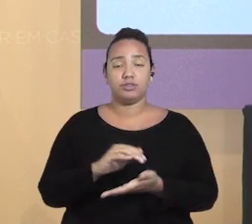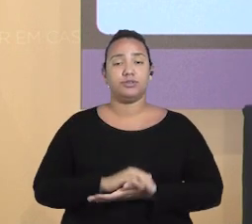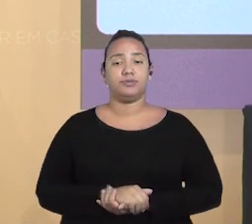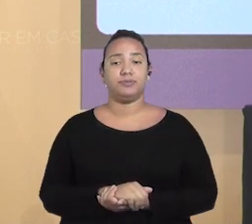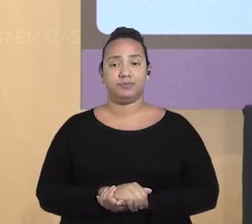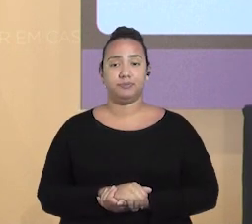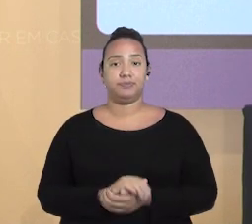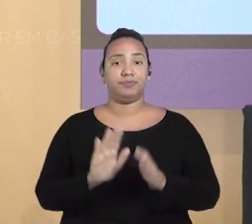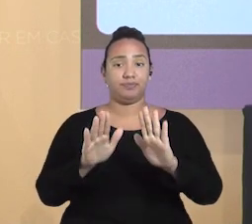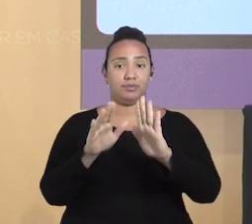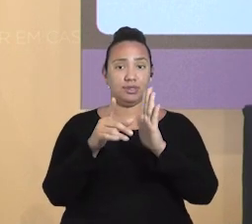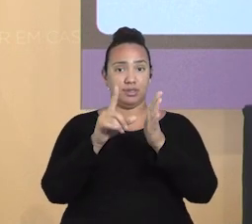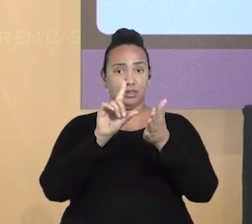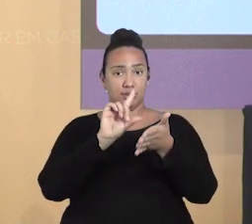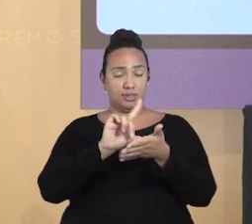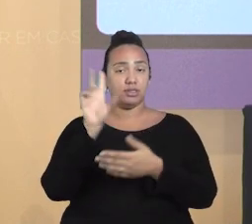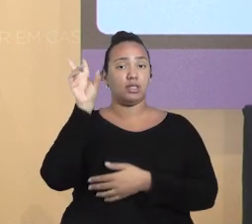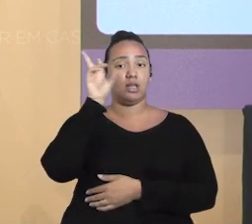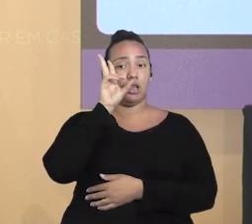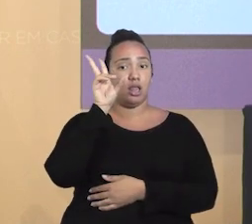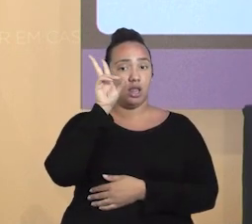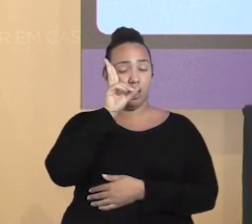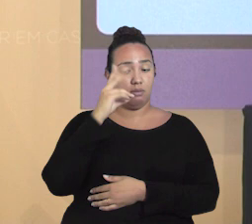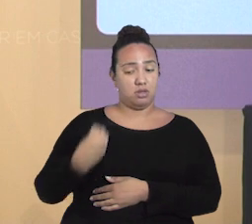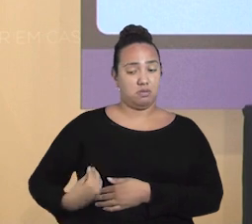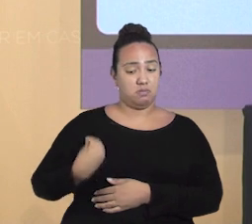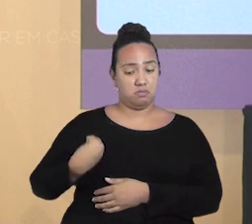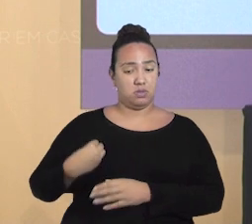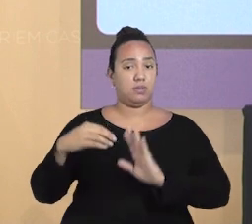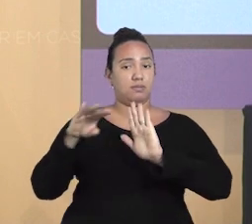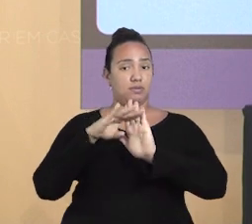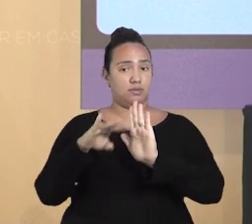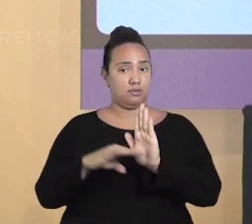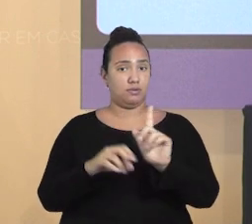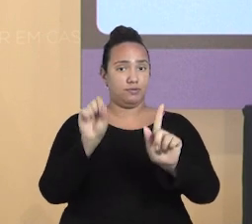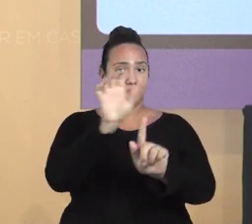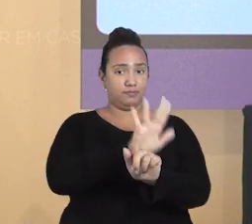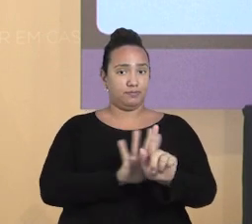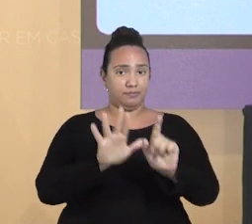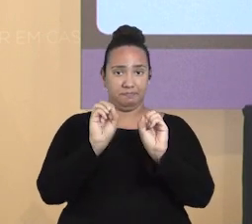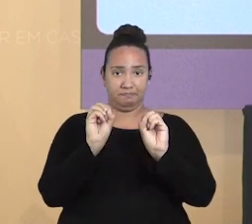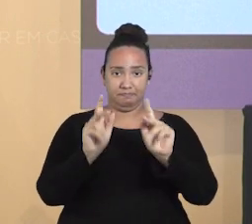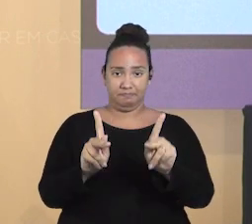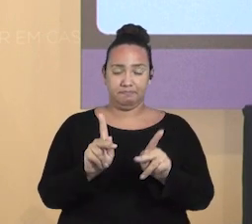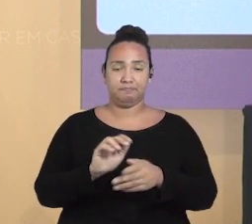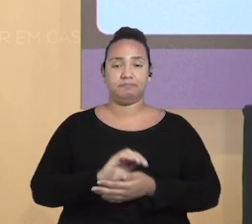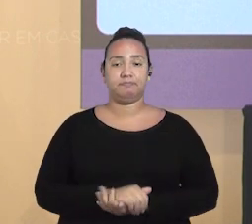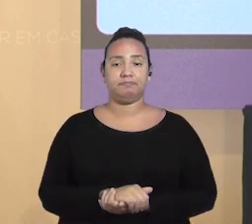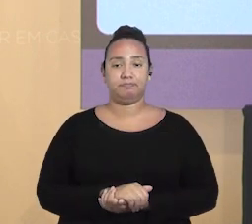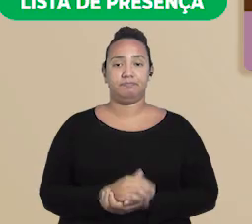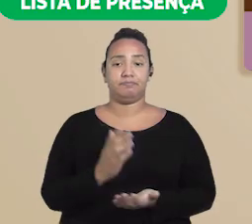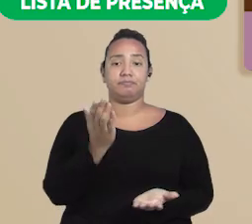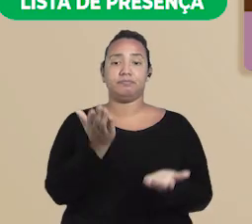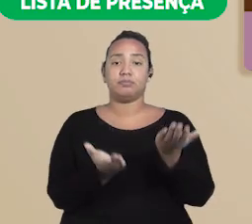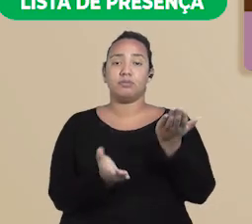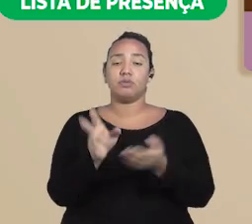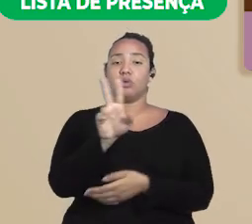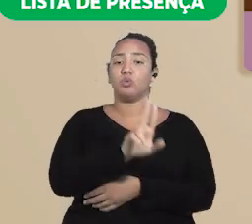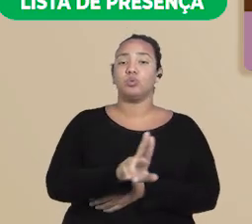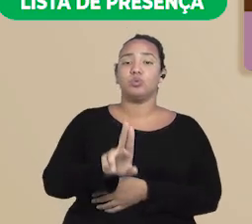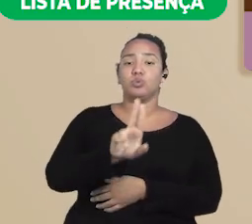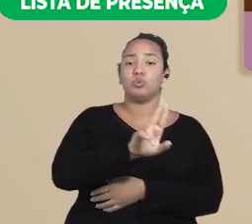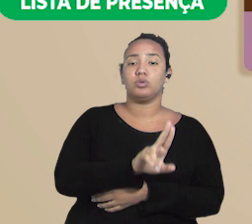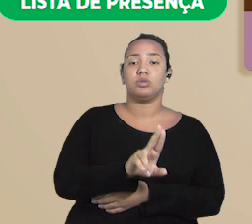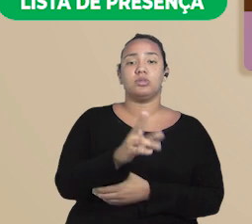hoje? Mas antes da revisão, lembrem-se de marcar a presença pelo QR Code, combinado? A balança